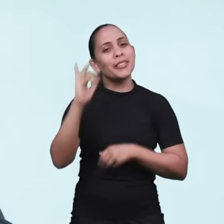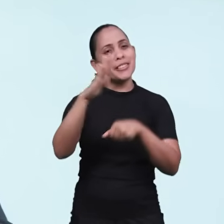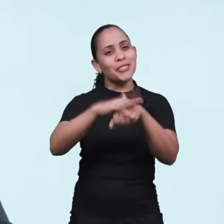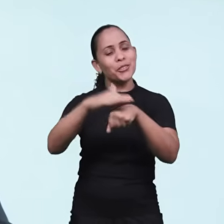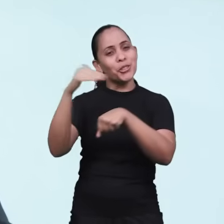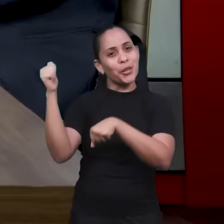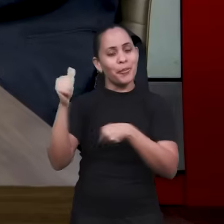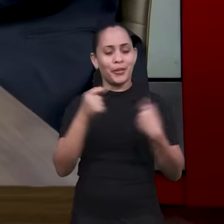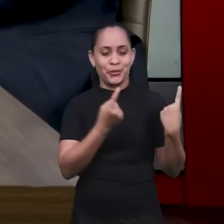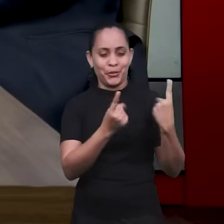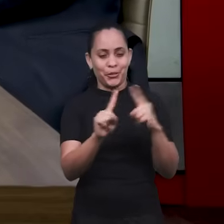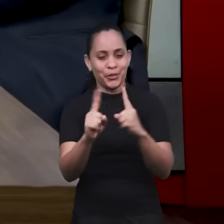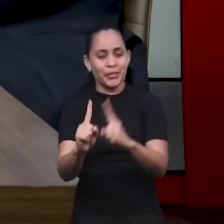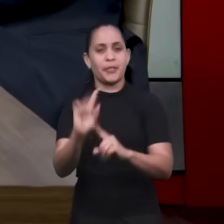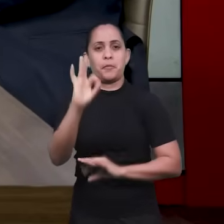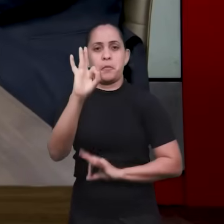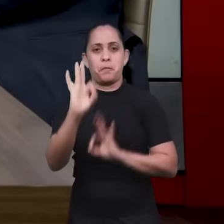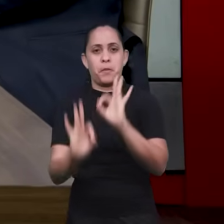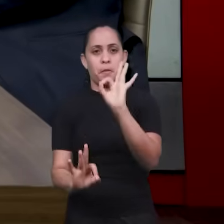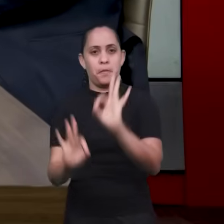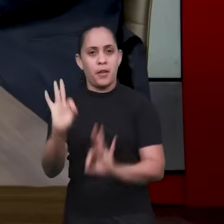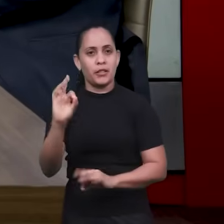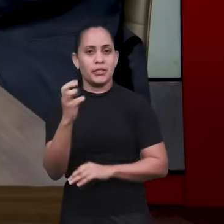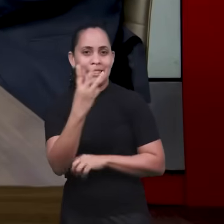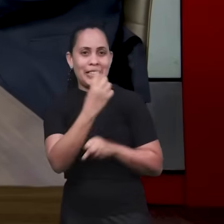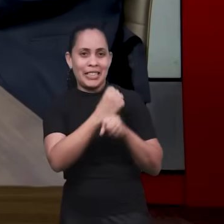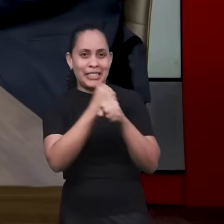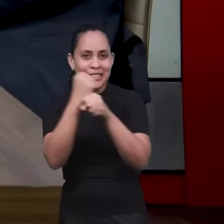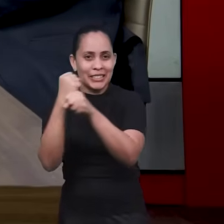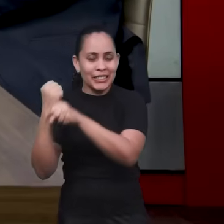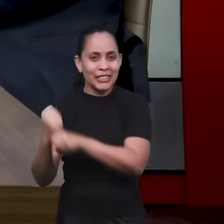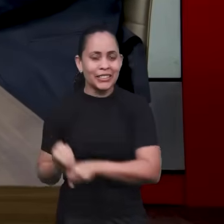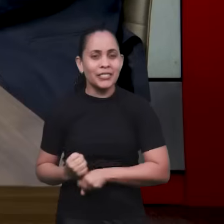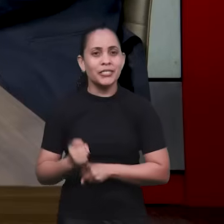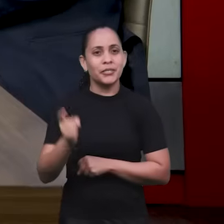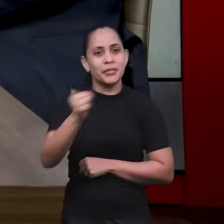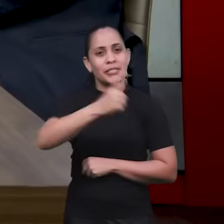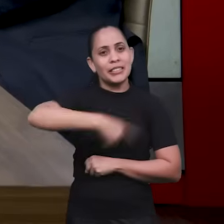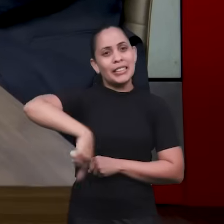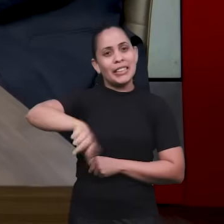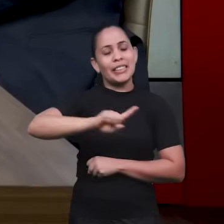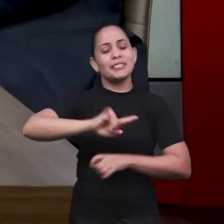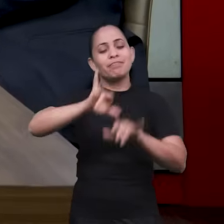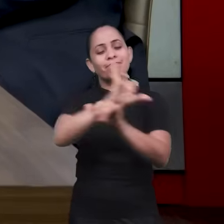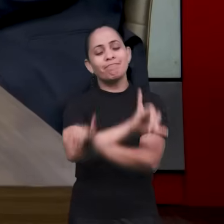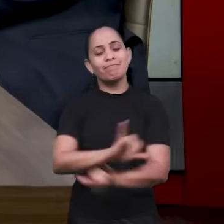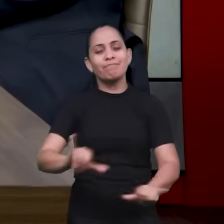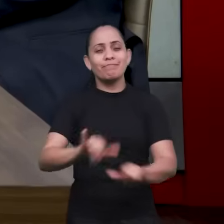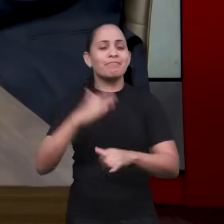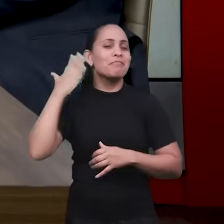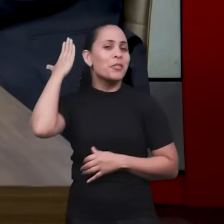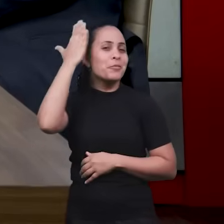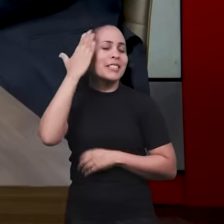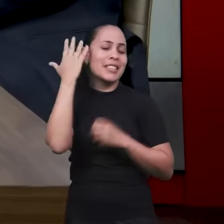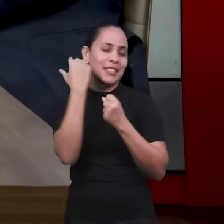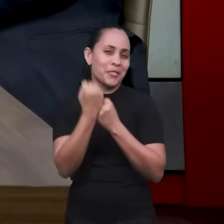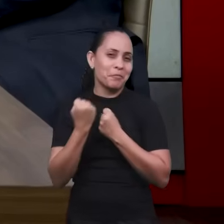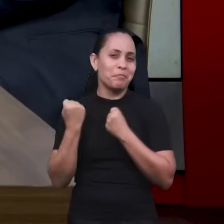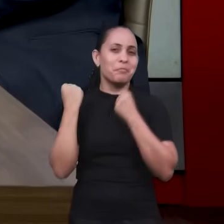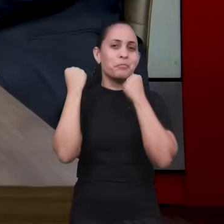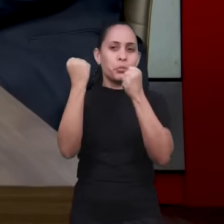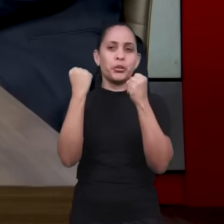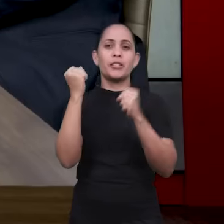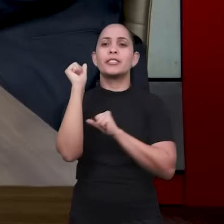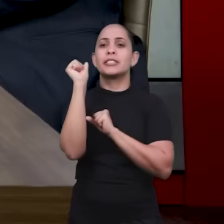Espírito Santo. Por isso a importância do chamado dos discípulos, a preparação de 3 anos, porque